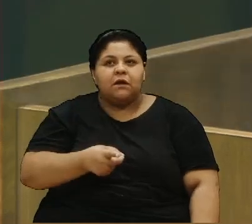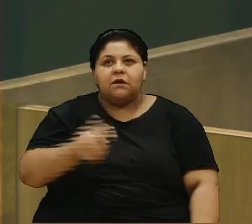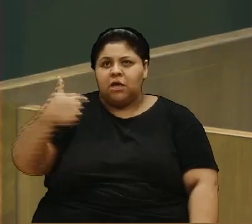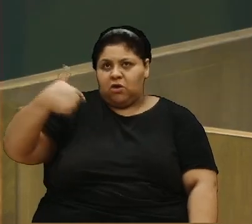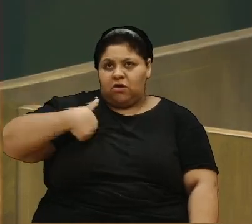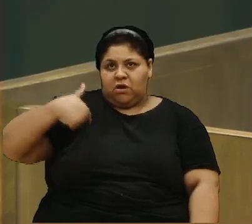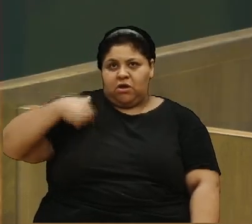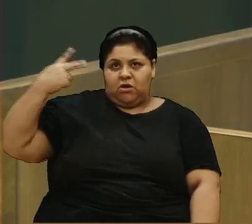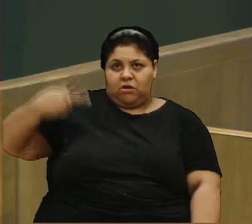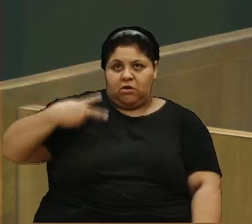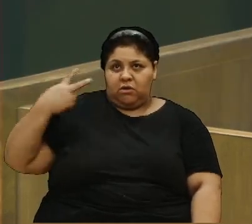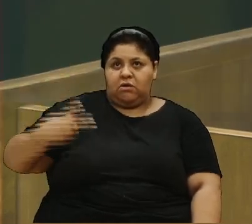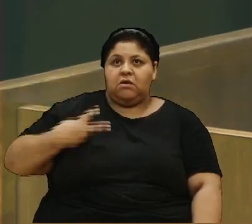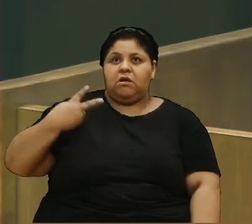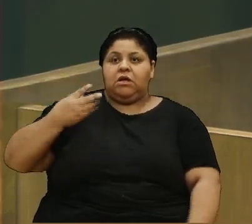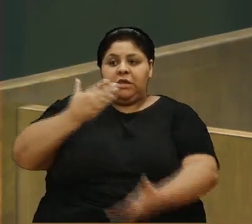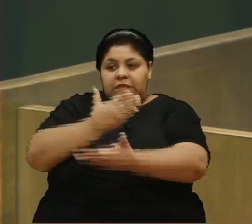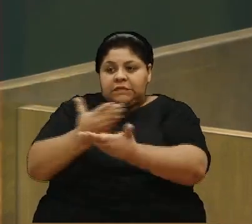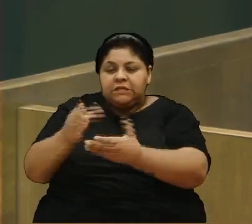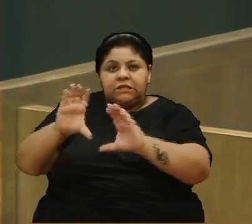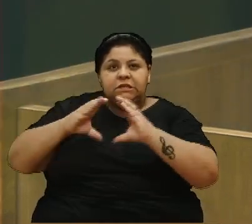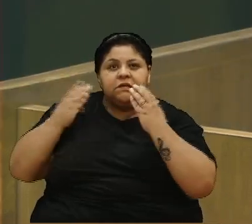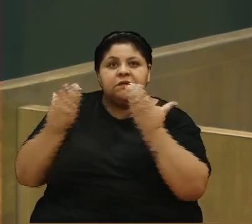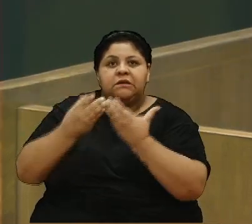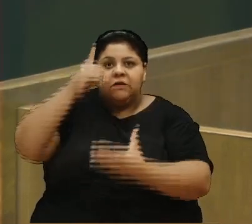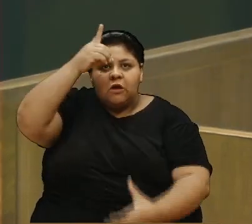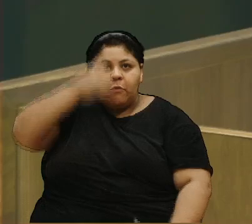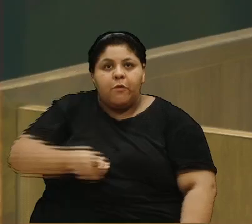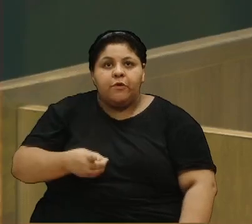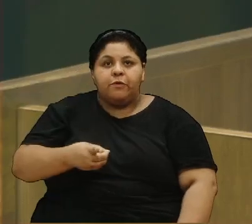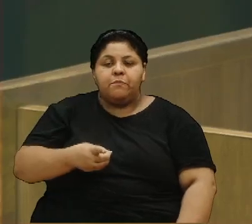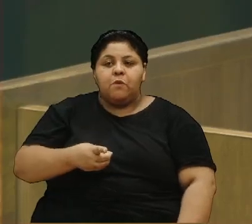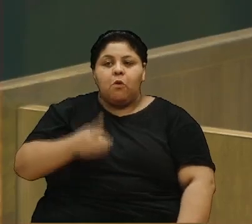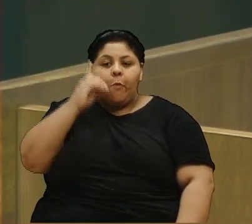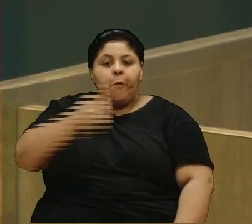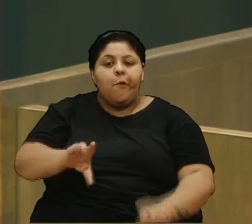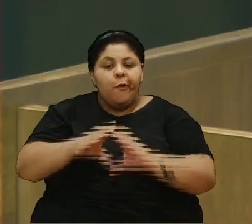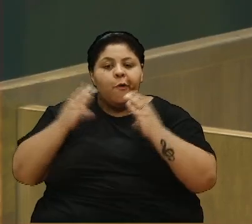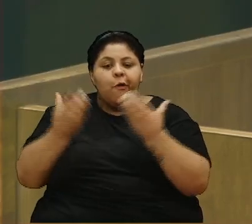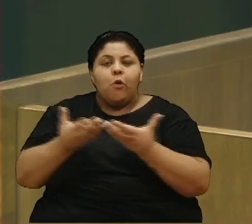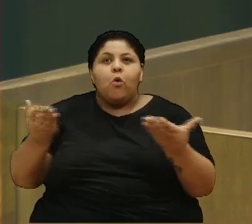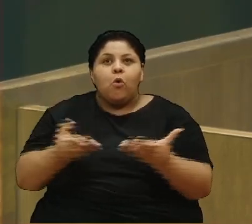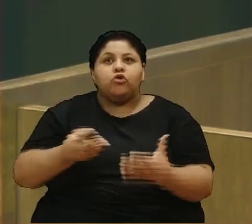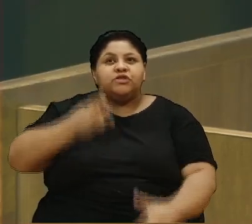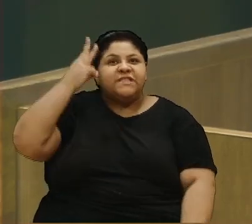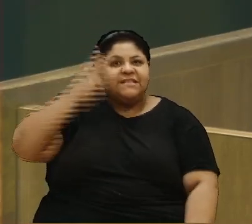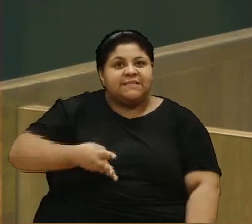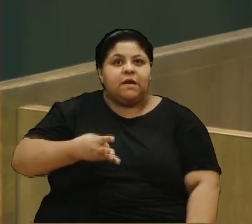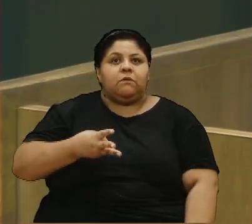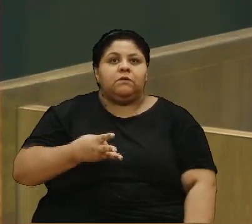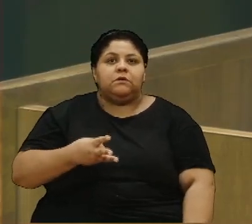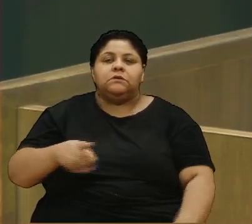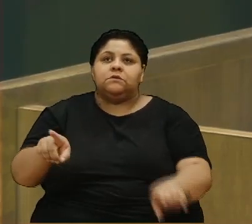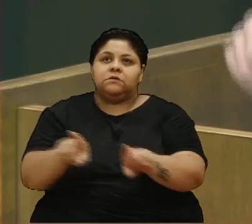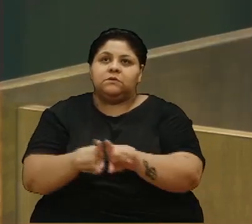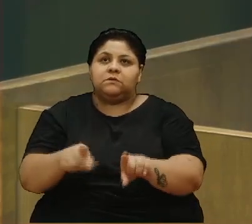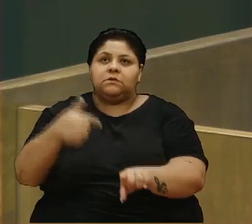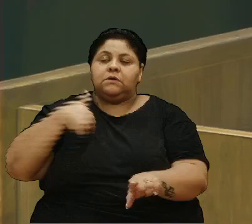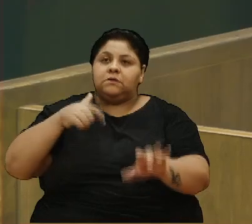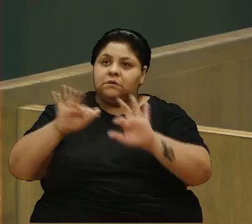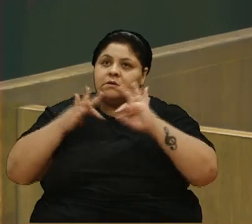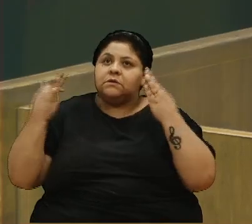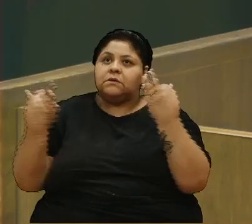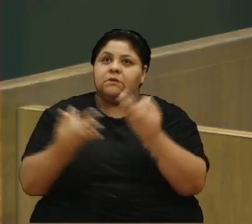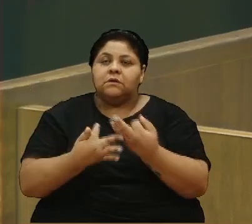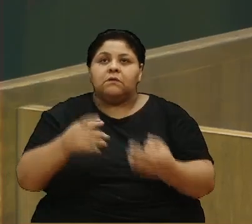sou vereador que vim da comunidade. Meu mandato é comunitário. Estou no meu 3º mandato. Minha família, meu